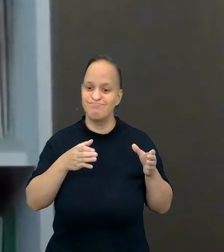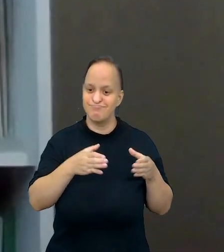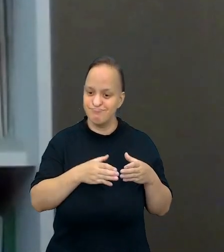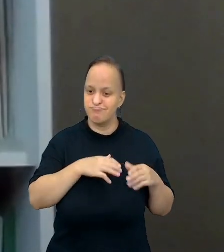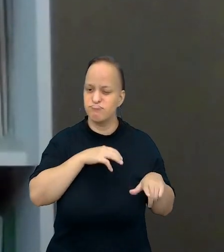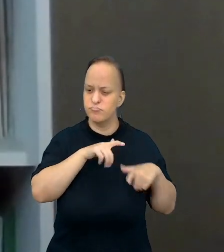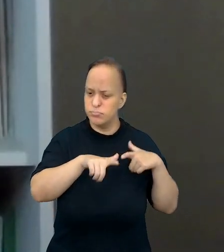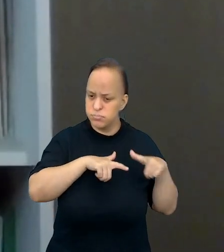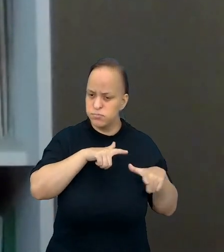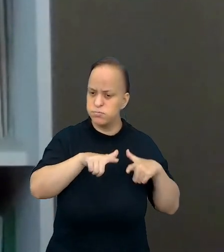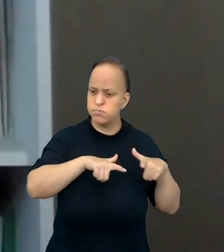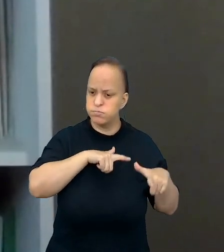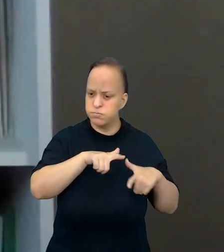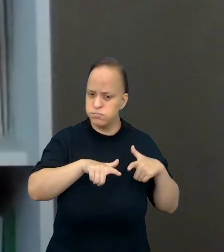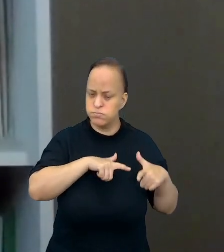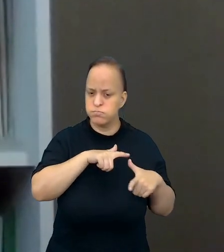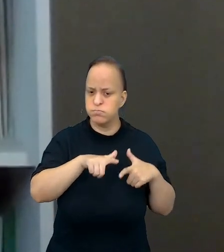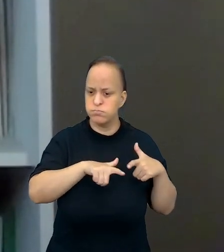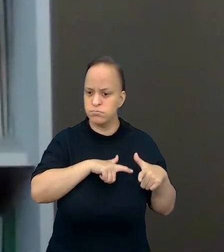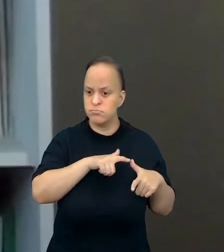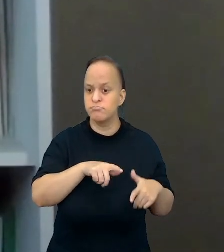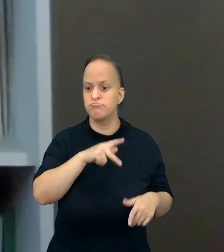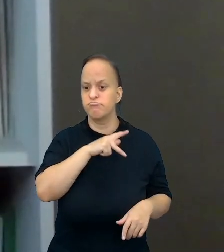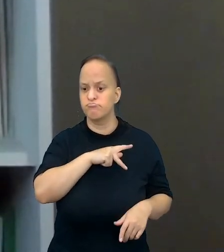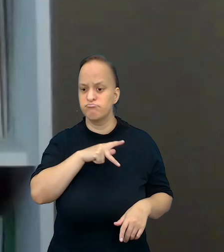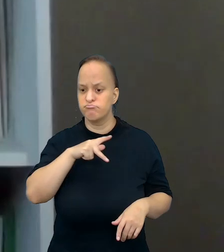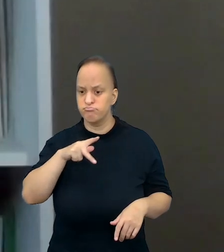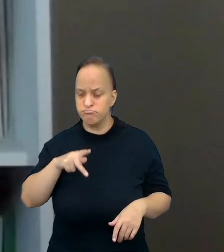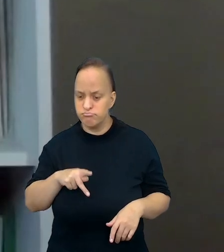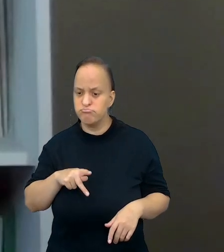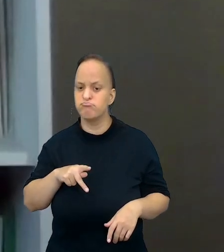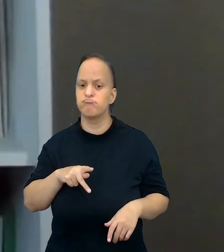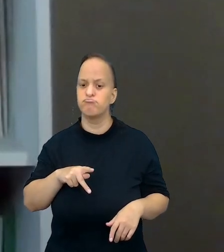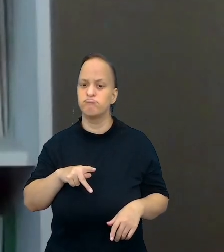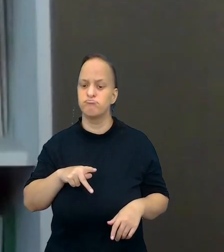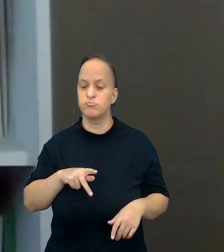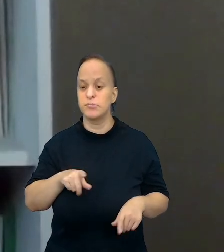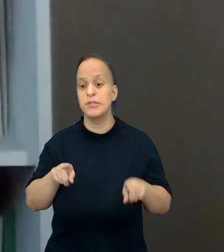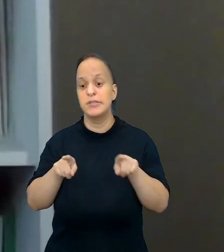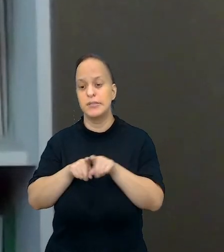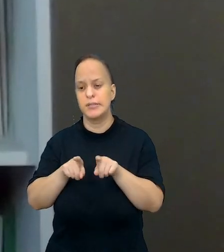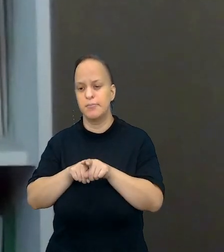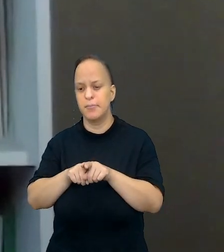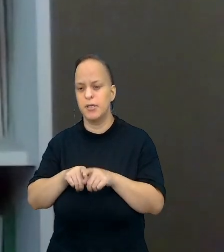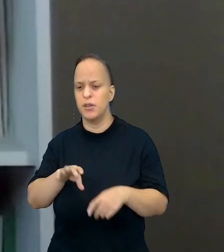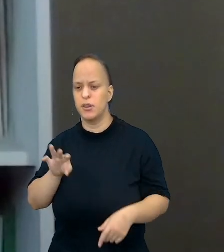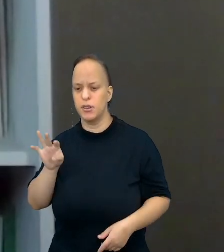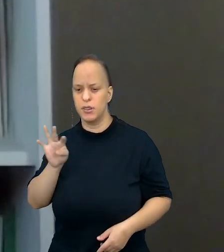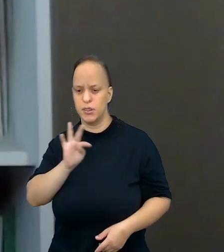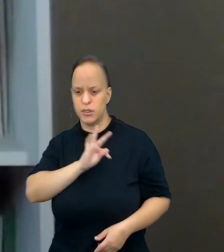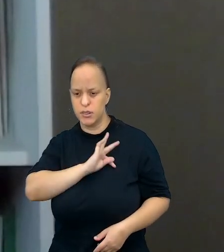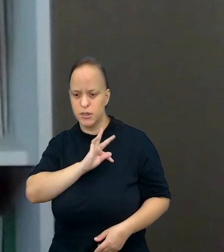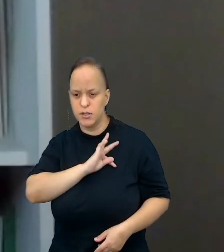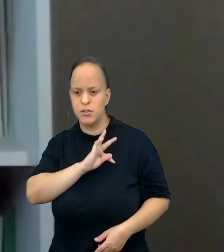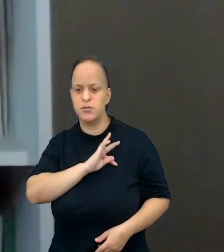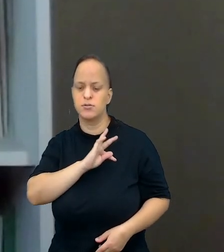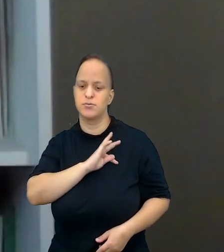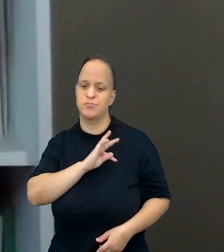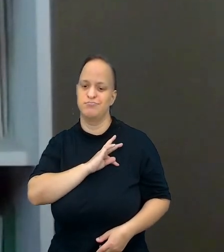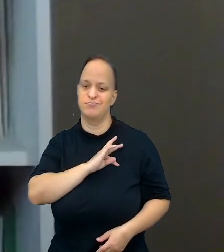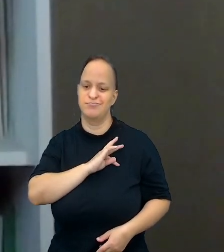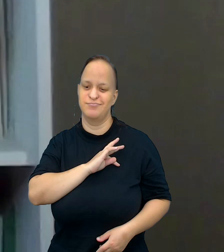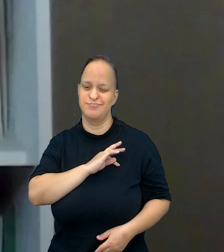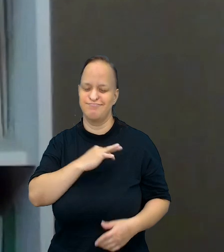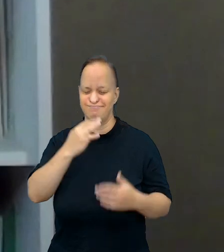tem trabalhado, tanto a pedagógica quanto aquela que trabalha com a questão mais técnica, né, e agradecendo mais uma